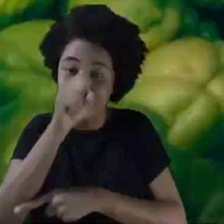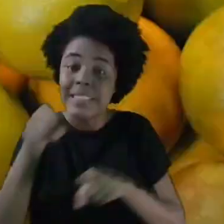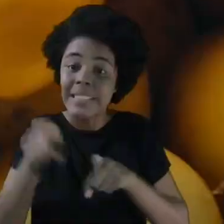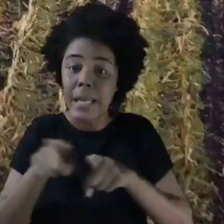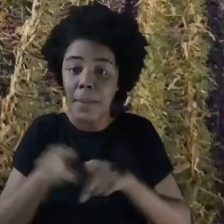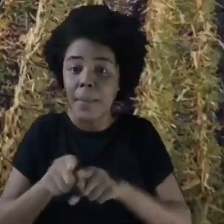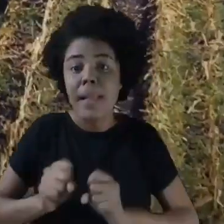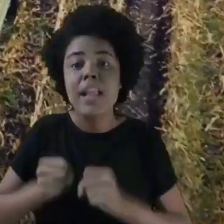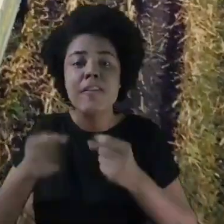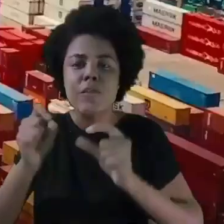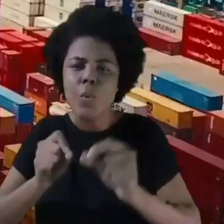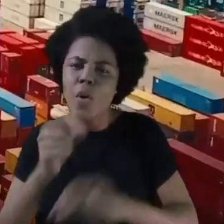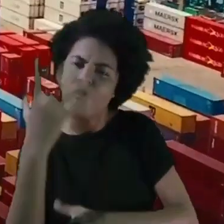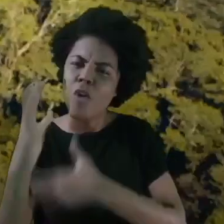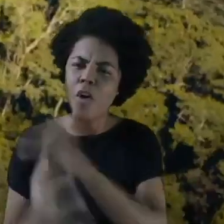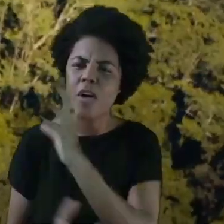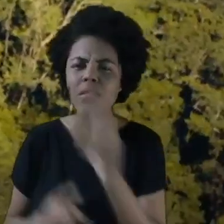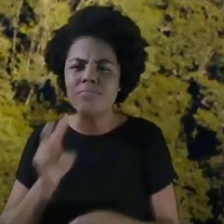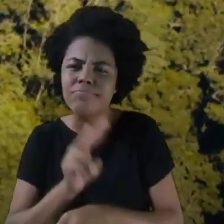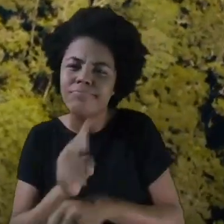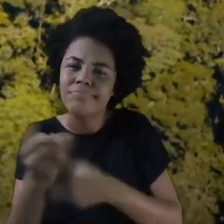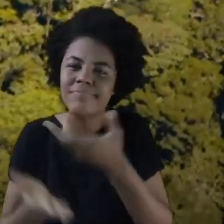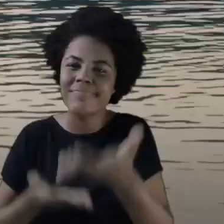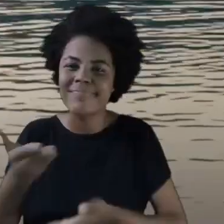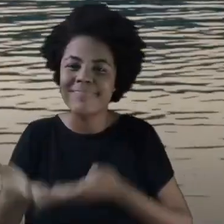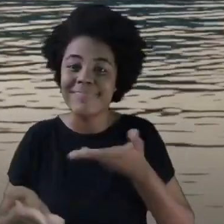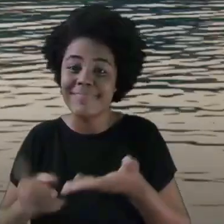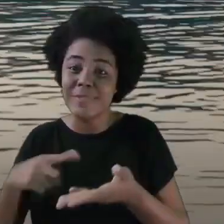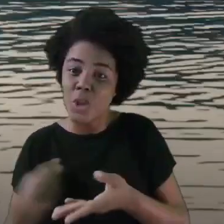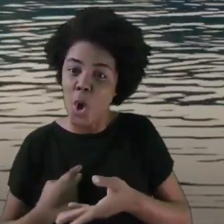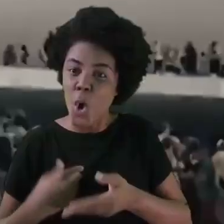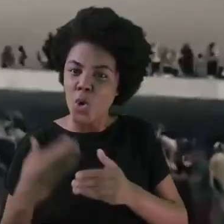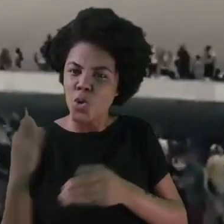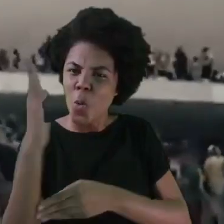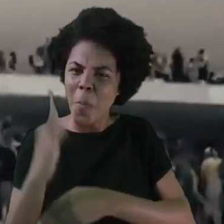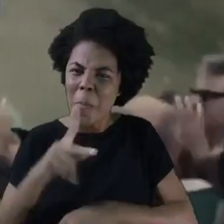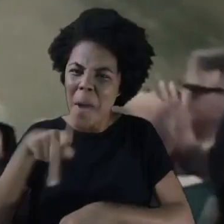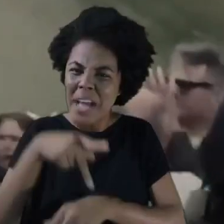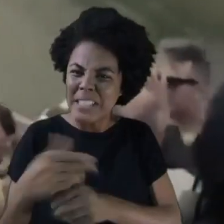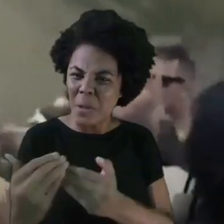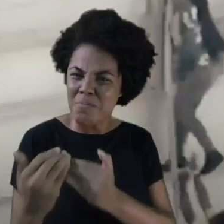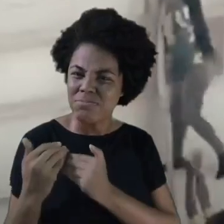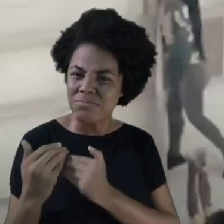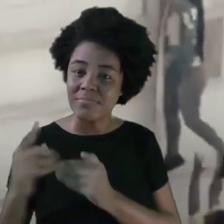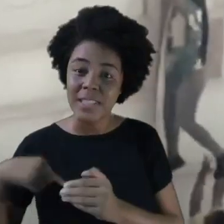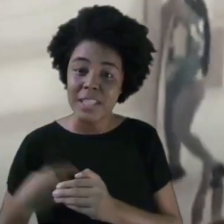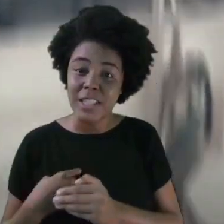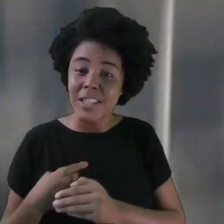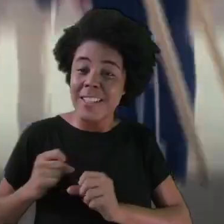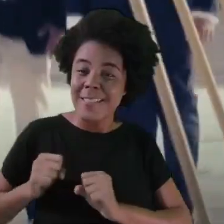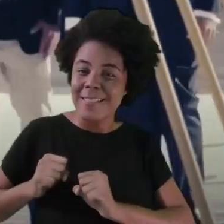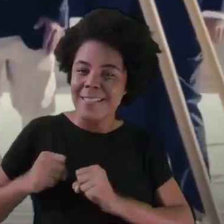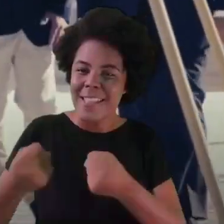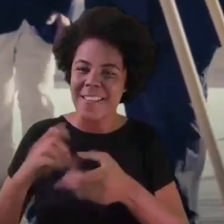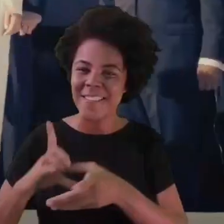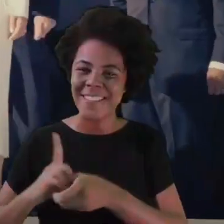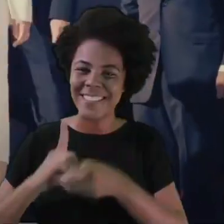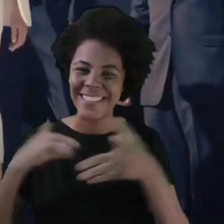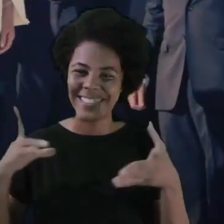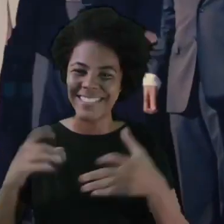uma agricultura forte, mas também as nossas florestas preservadas. E quando o nosso país é atacado, a gente